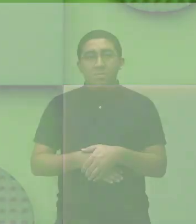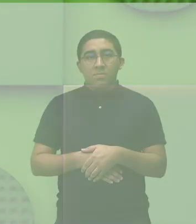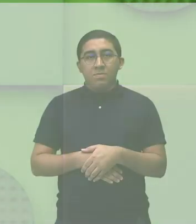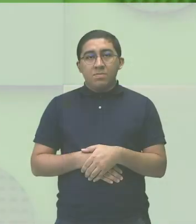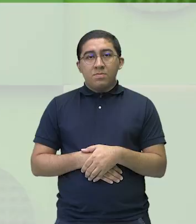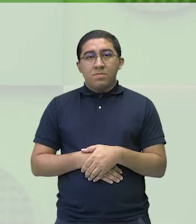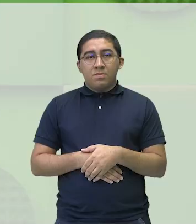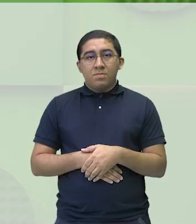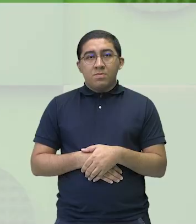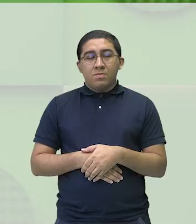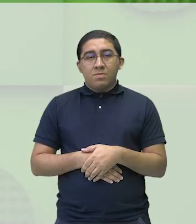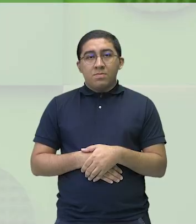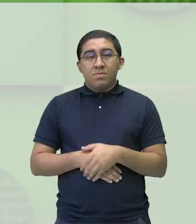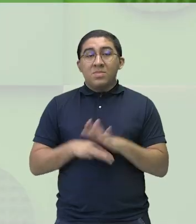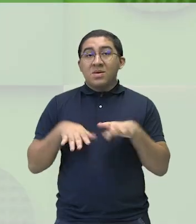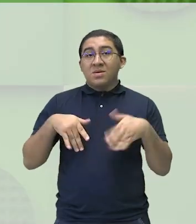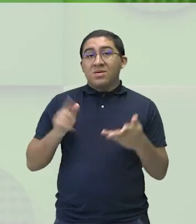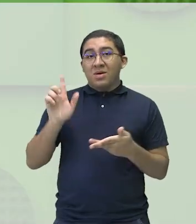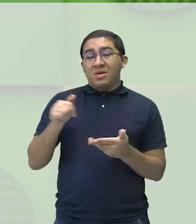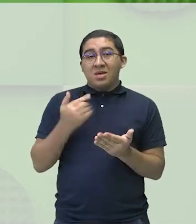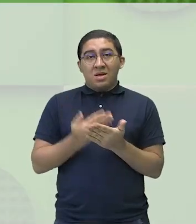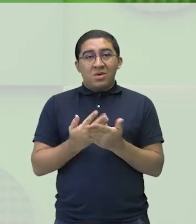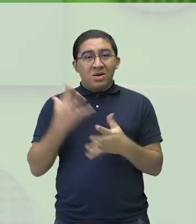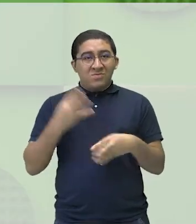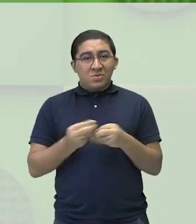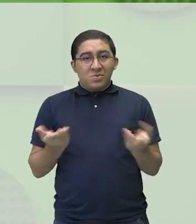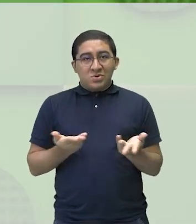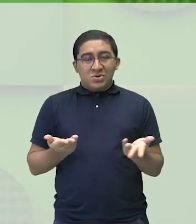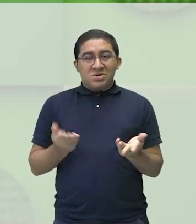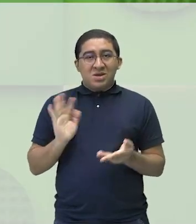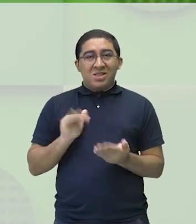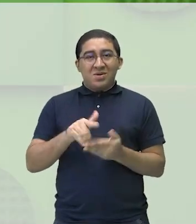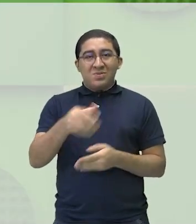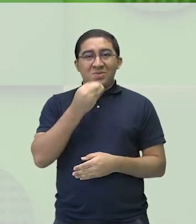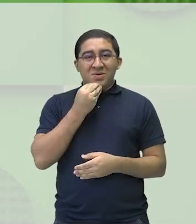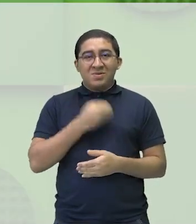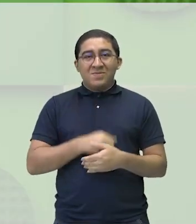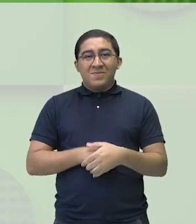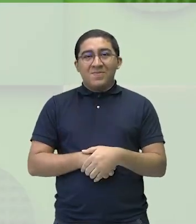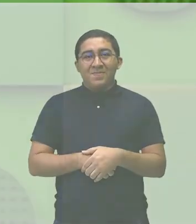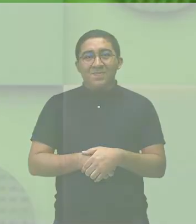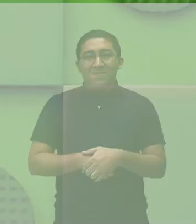Bem, então, essa foi a nossa revisão de hoje. Até uma próxima.